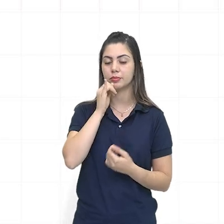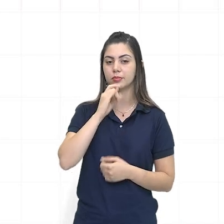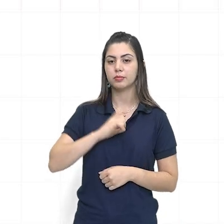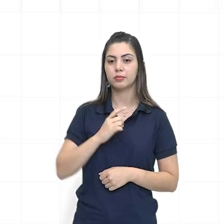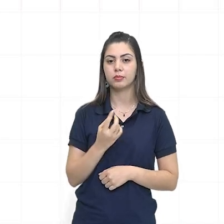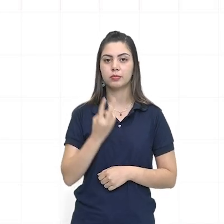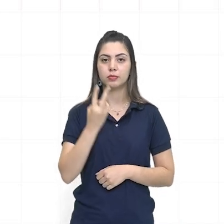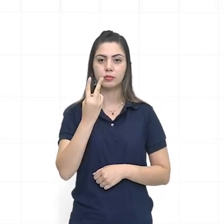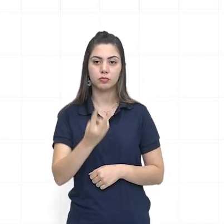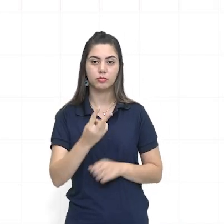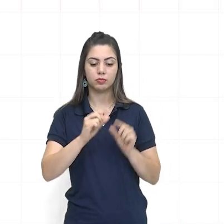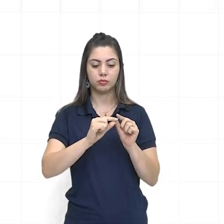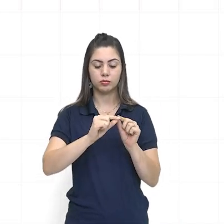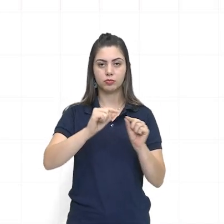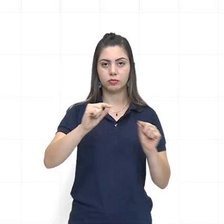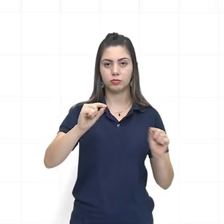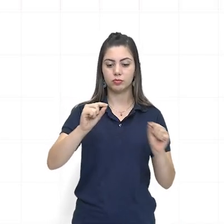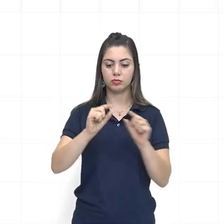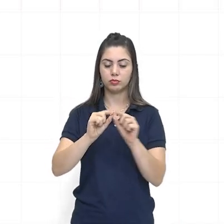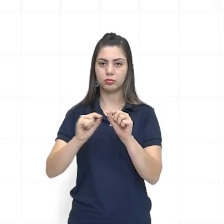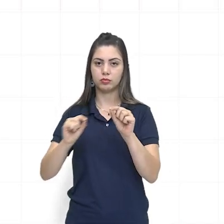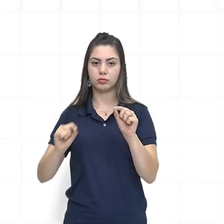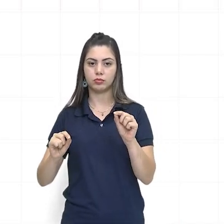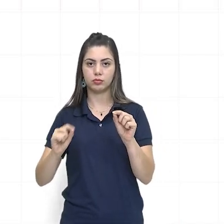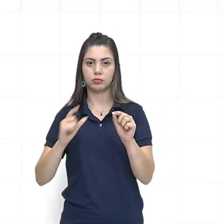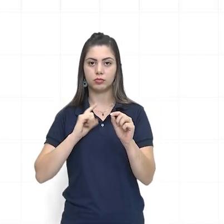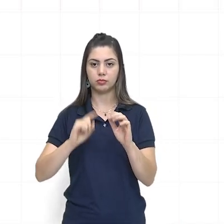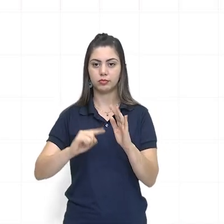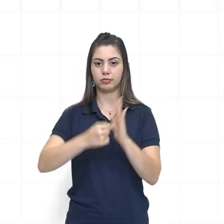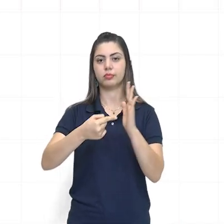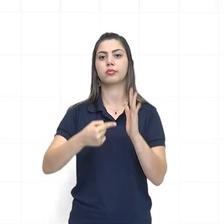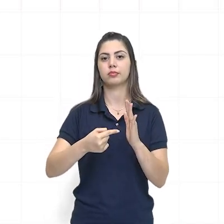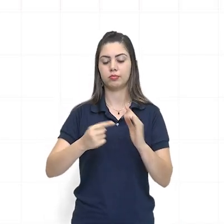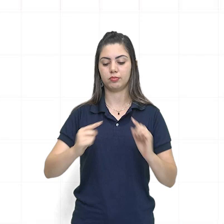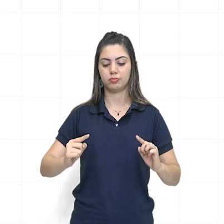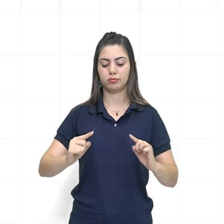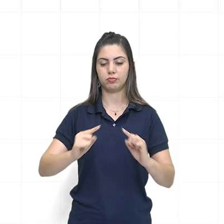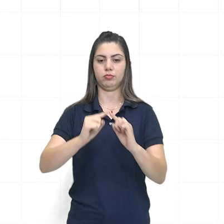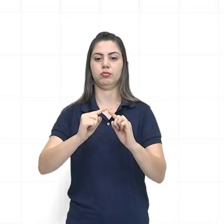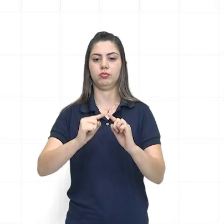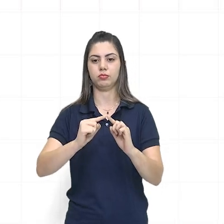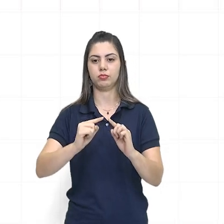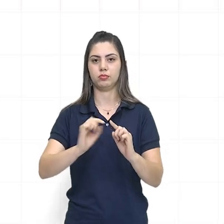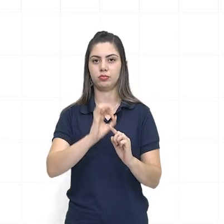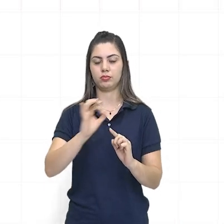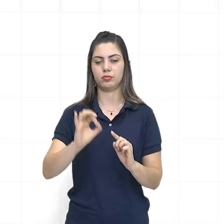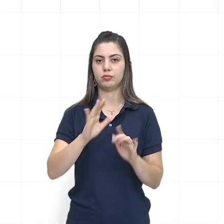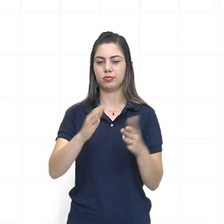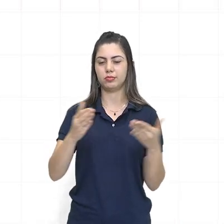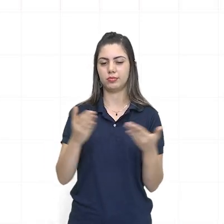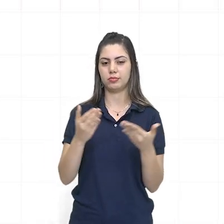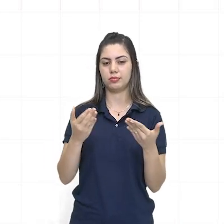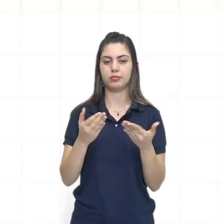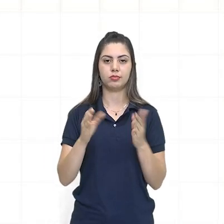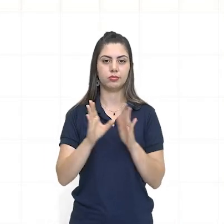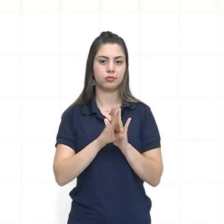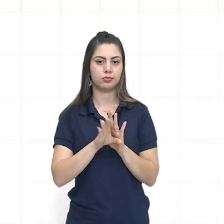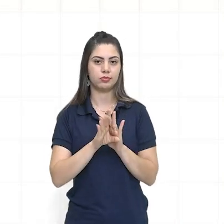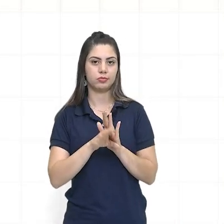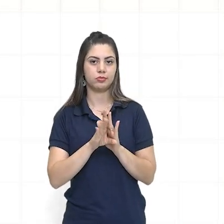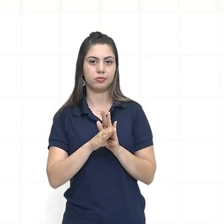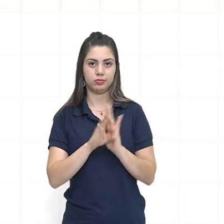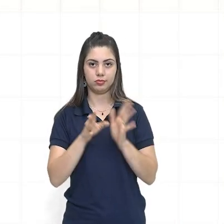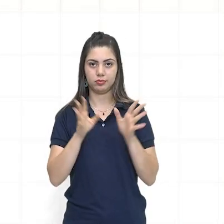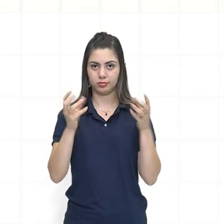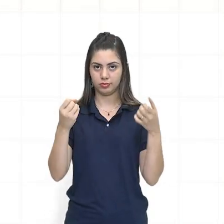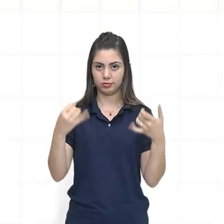duas semirretas que se encontra em um ponto comum. Então, vamos definir aqui, vamos identificar, na